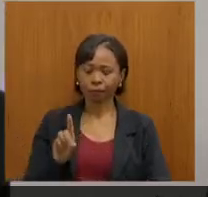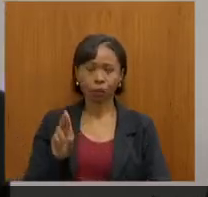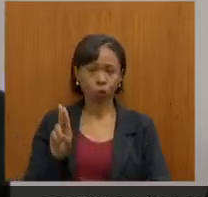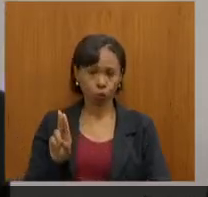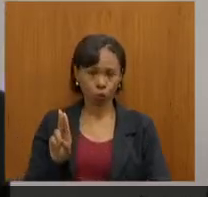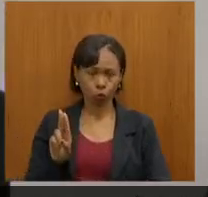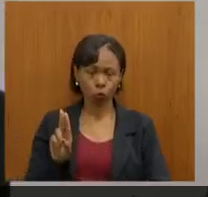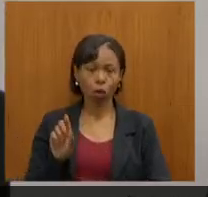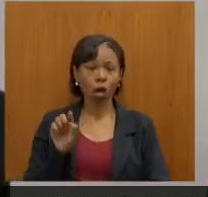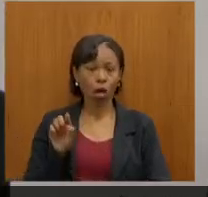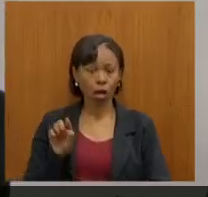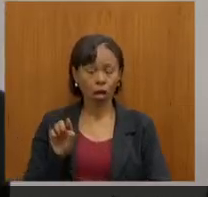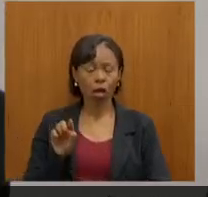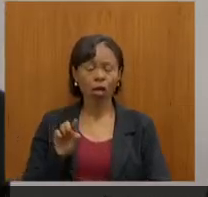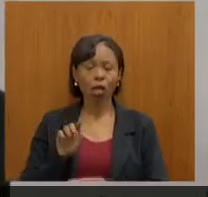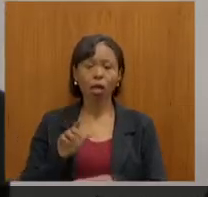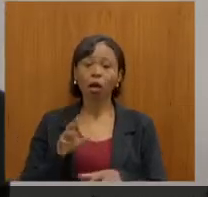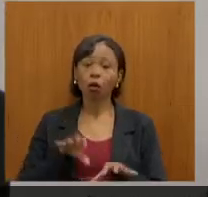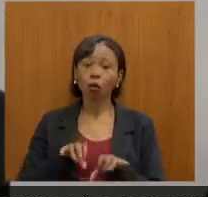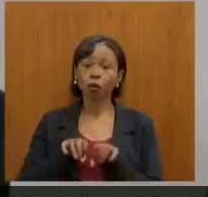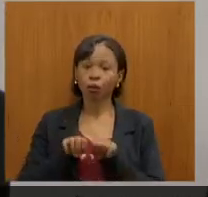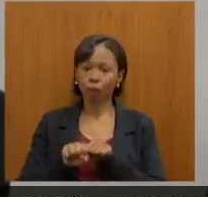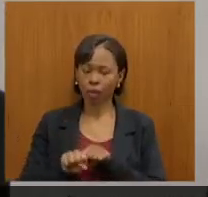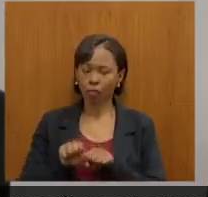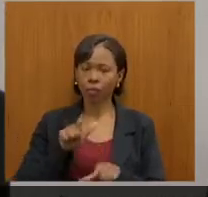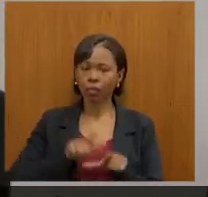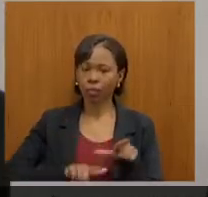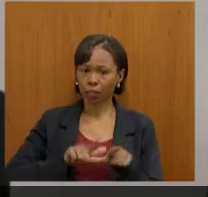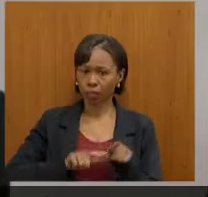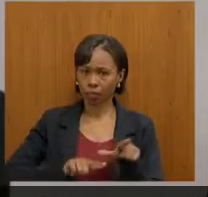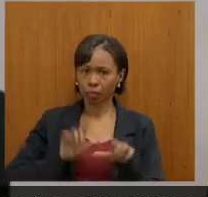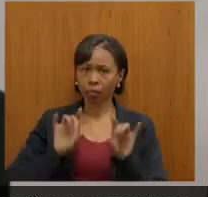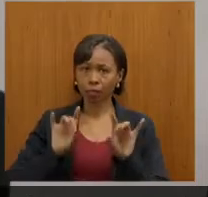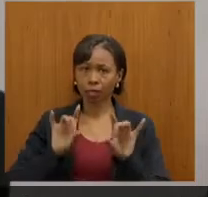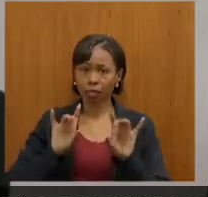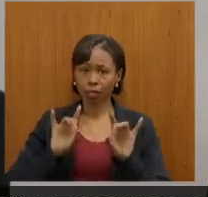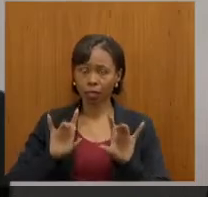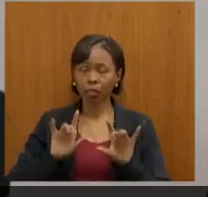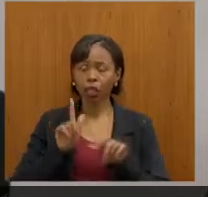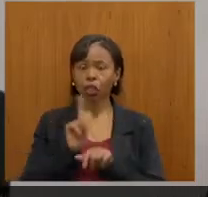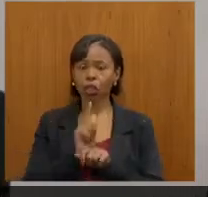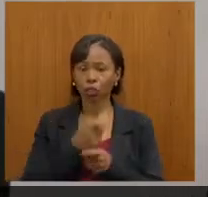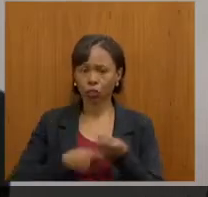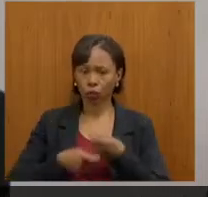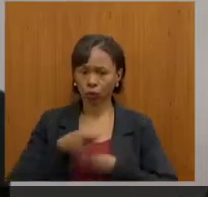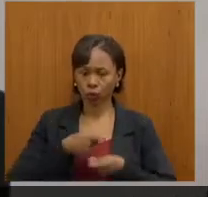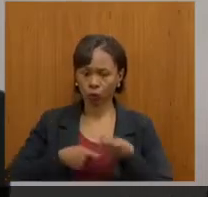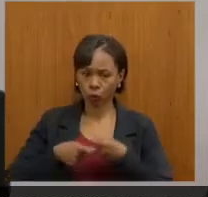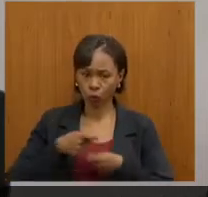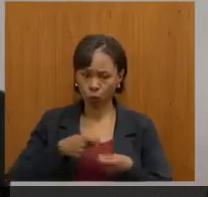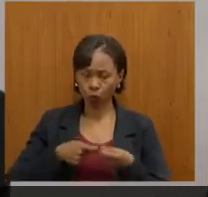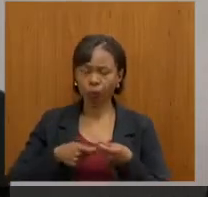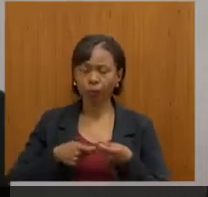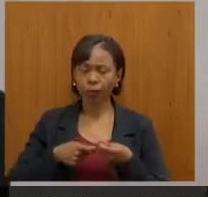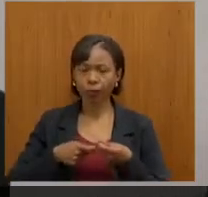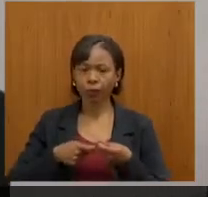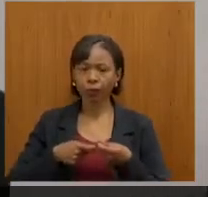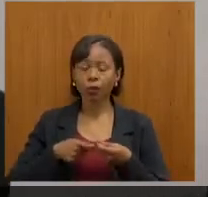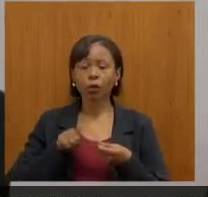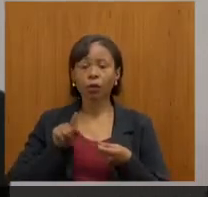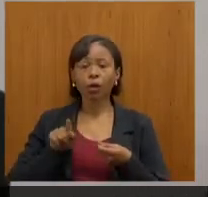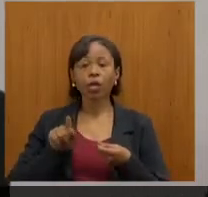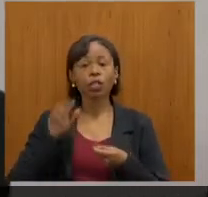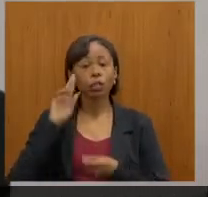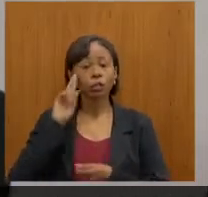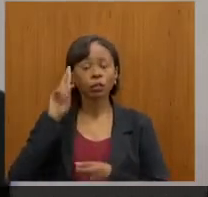graduada em letras especialista em administração pública e gestão de pessoas diretora da escola do Legislativo do Município